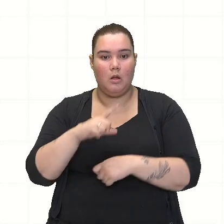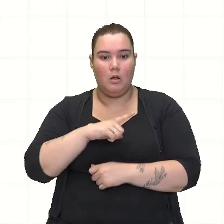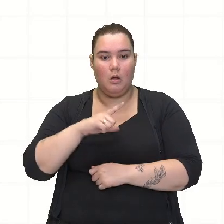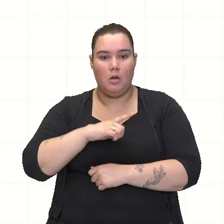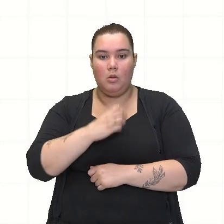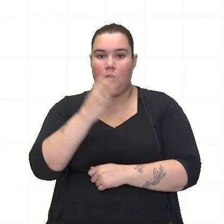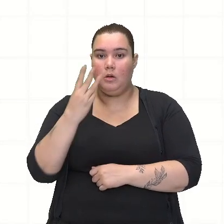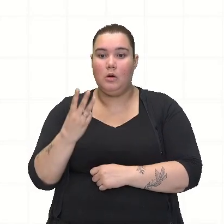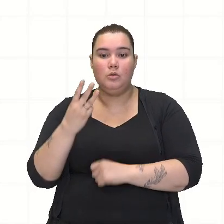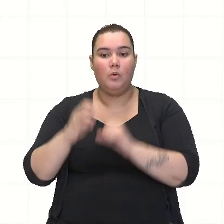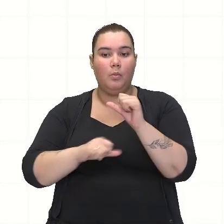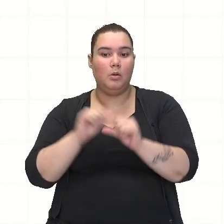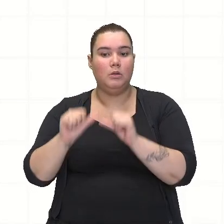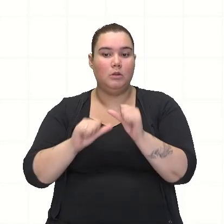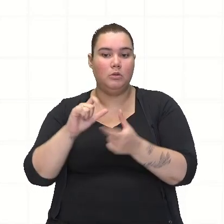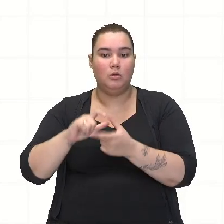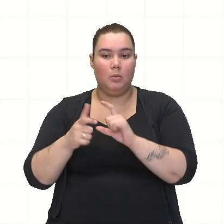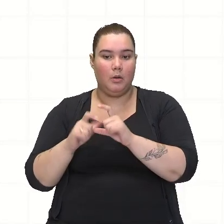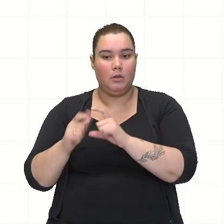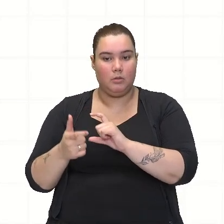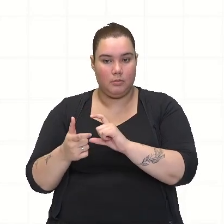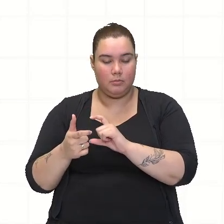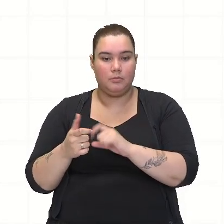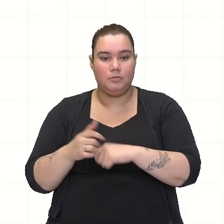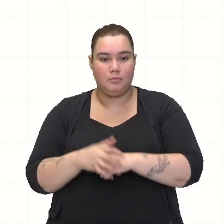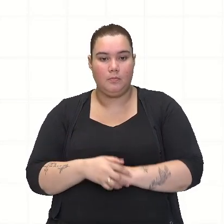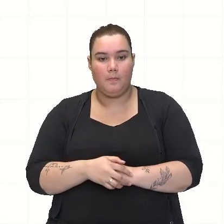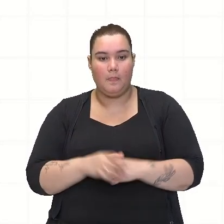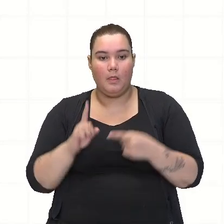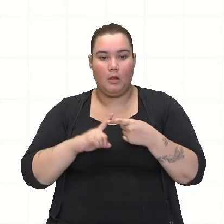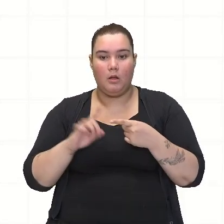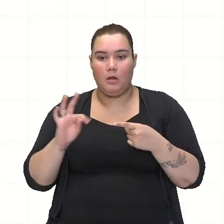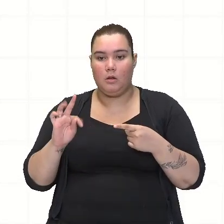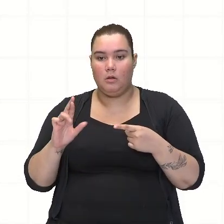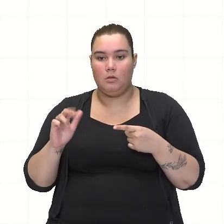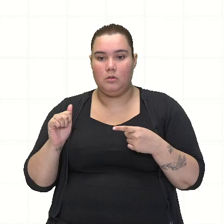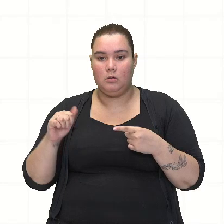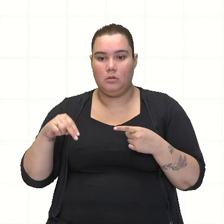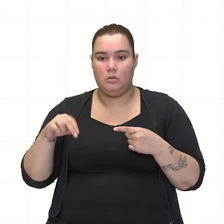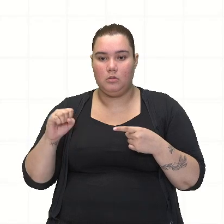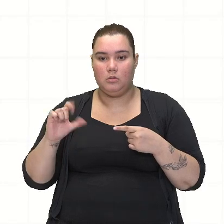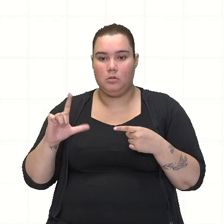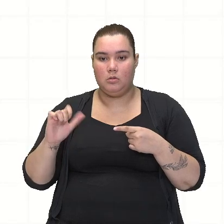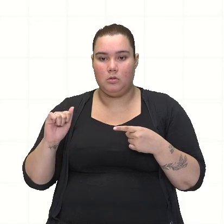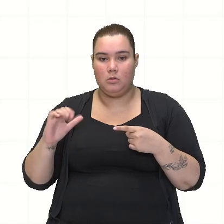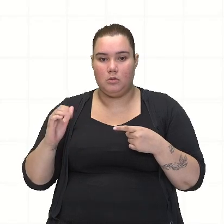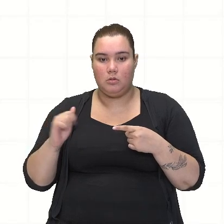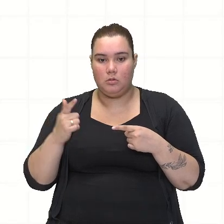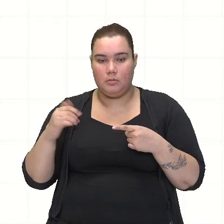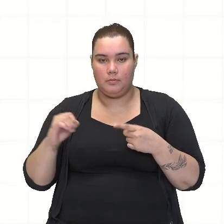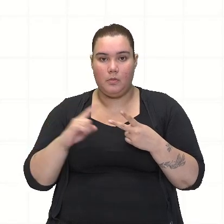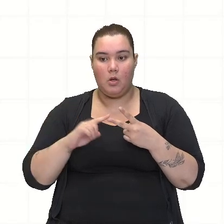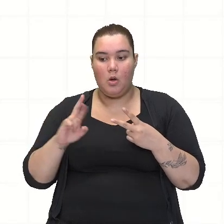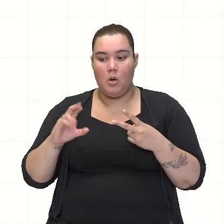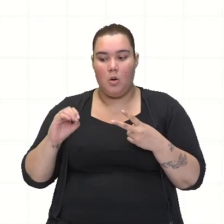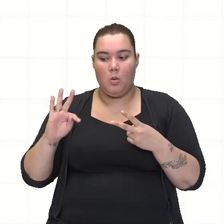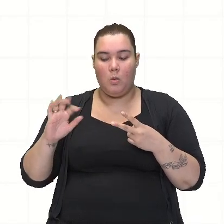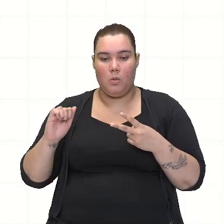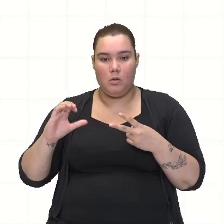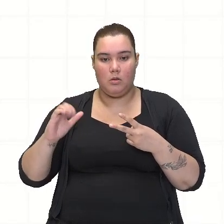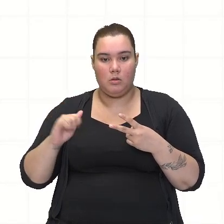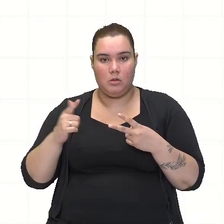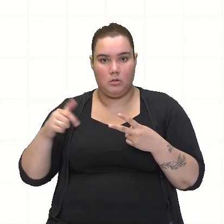realizar 3 transformações geométricas. Quem são elas? A translação, a rotação e